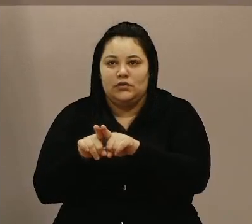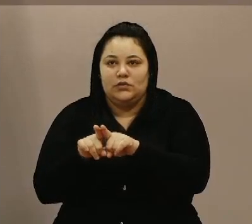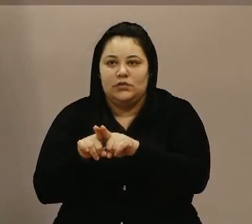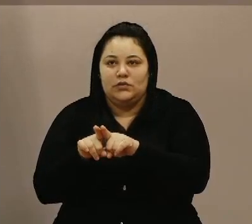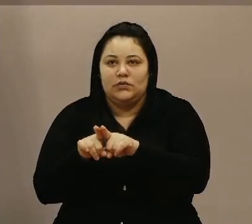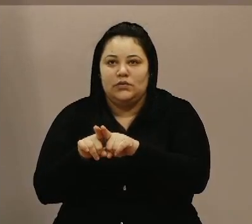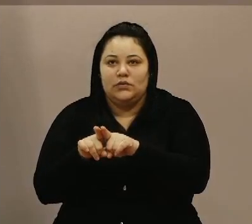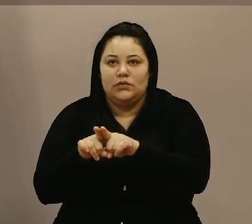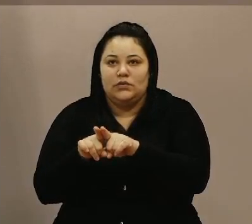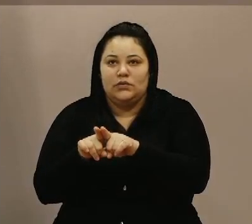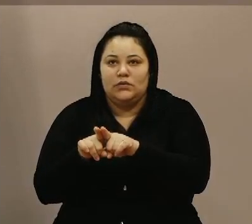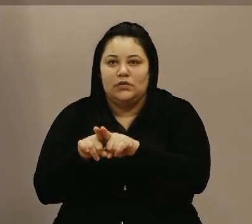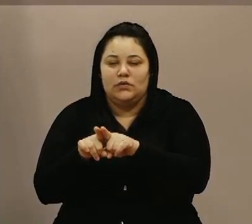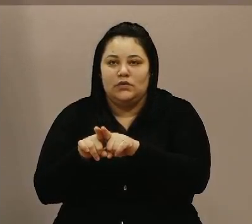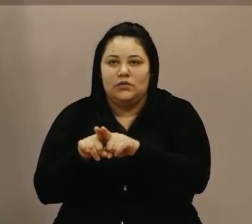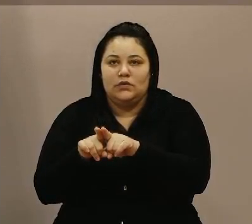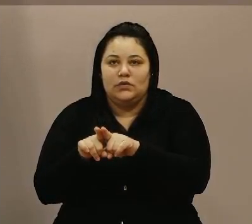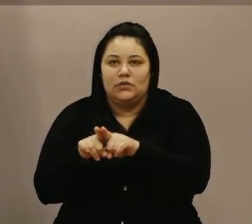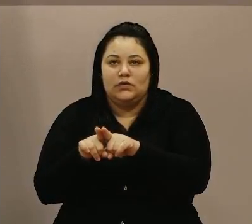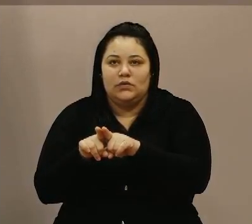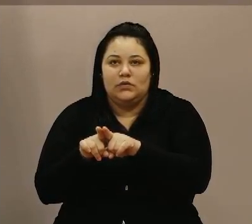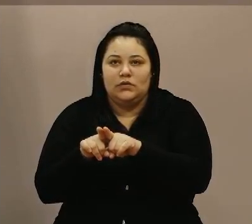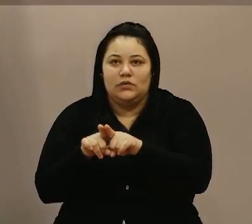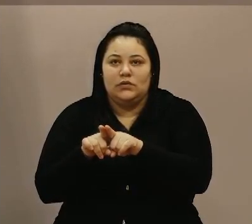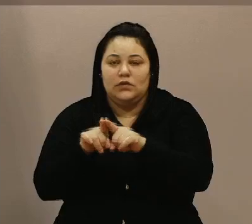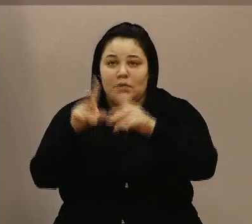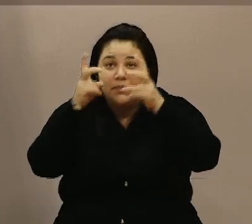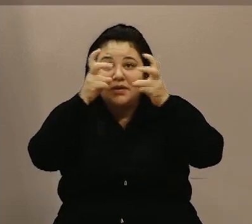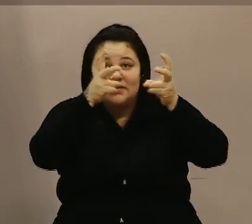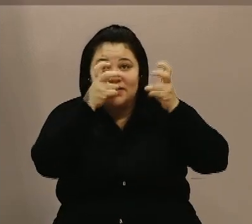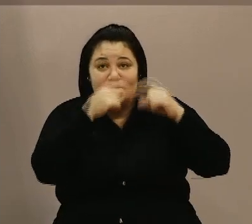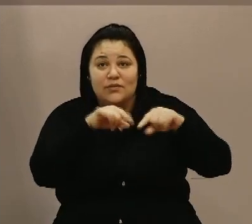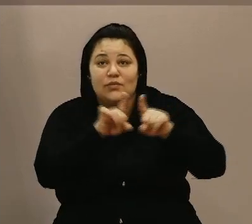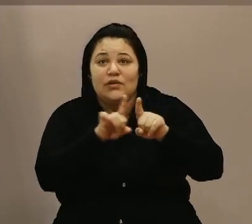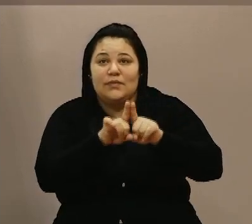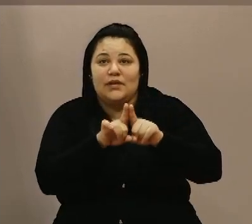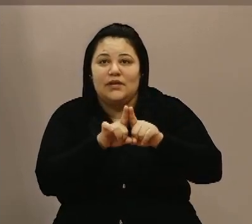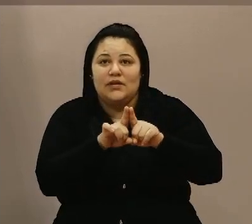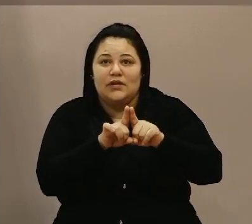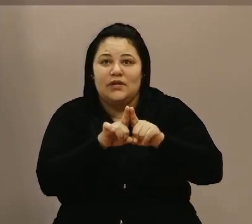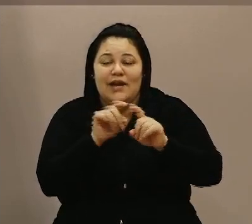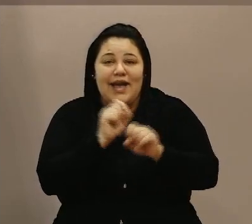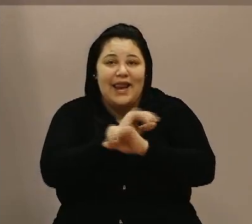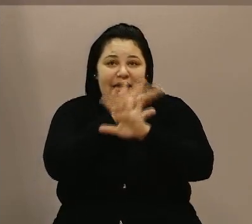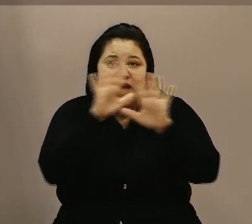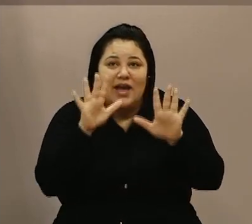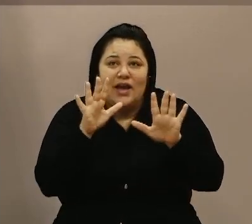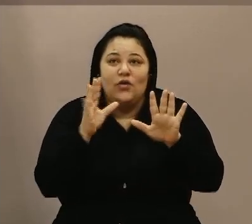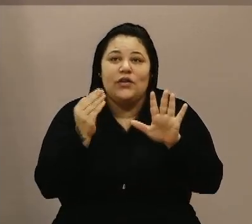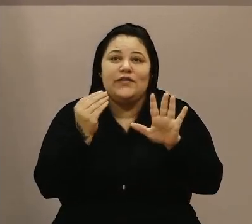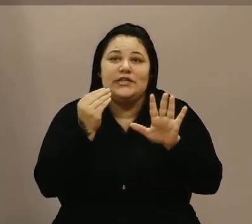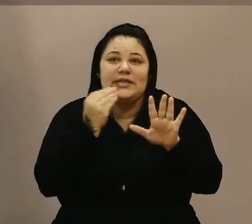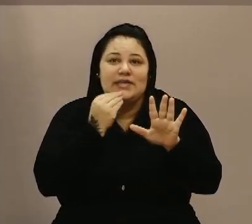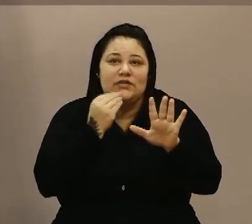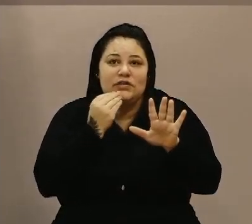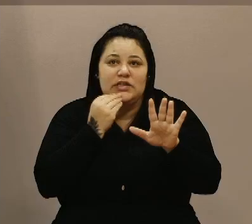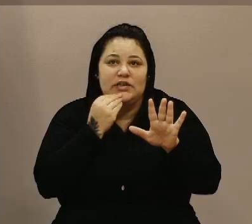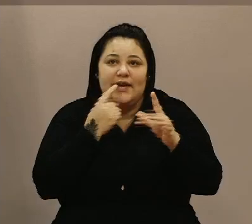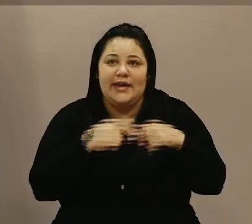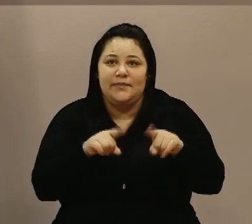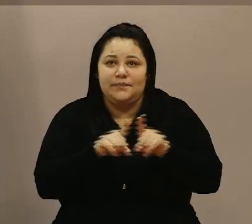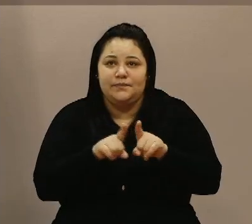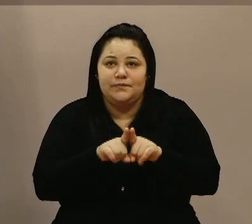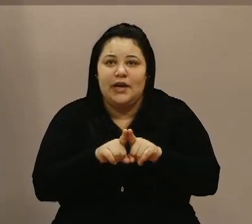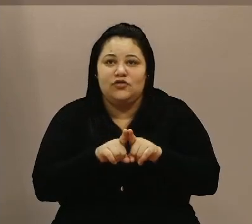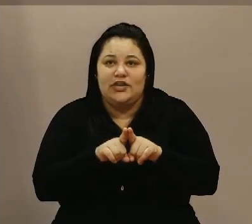E eu, pelo que eu percebo, não perdeu em nada. Claro, por óbvio, seria muito interessante que estivesse junto